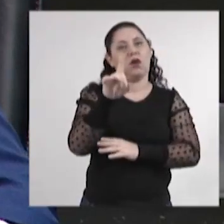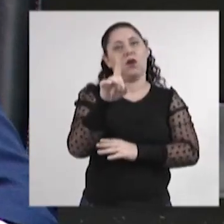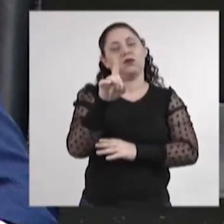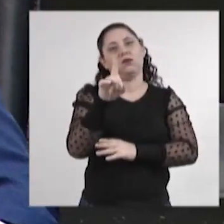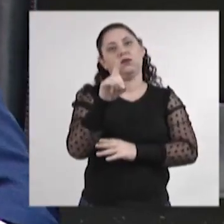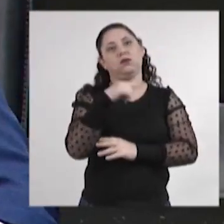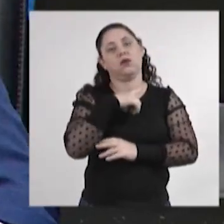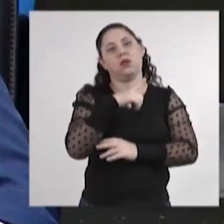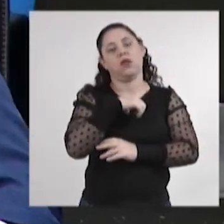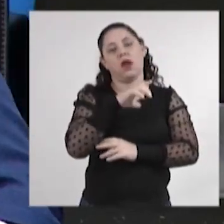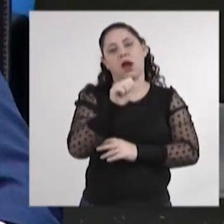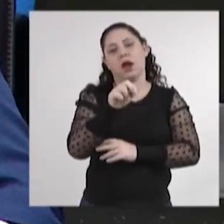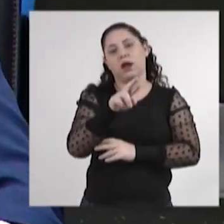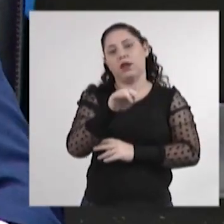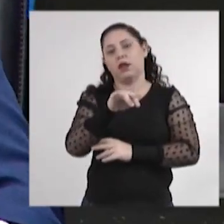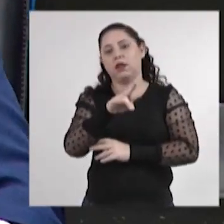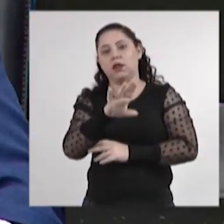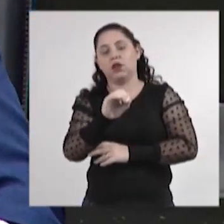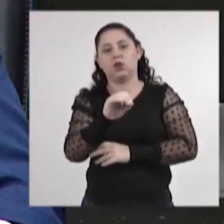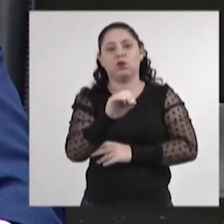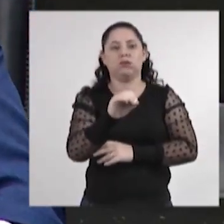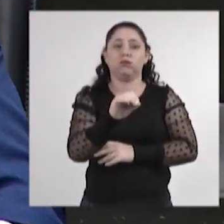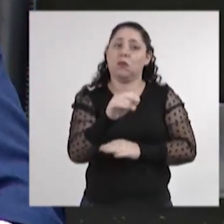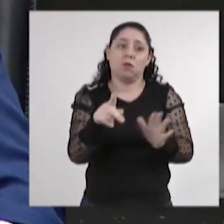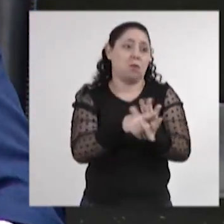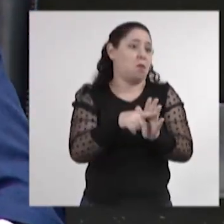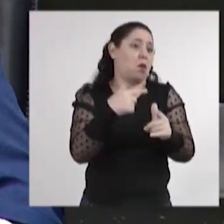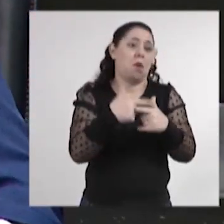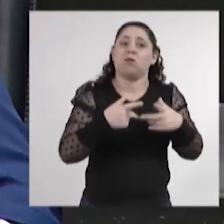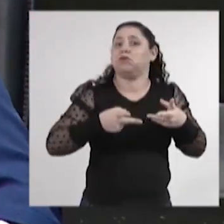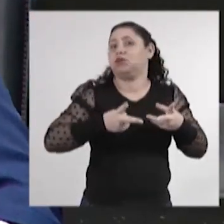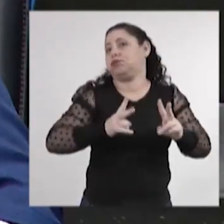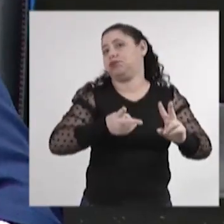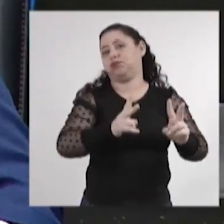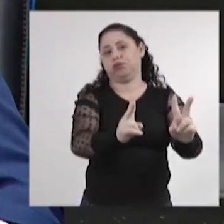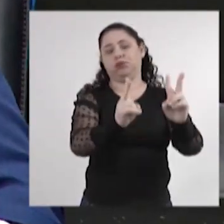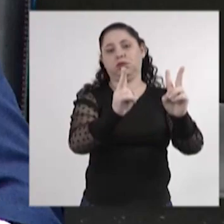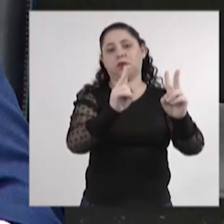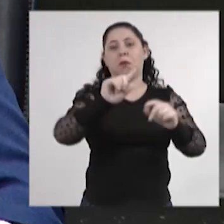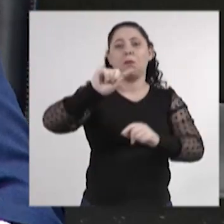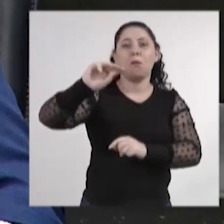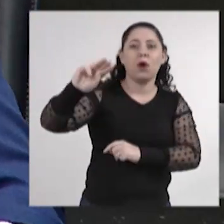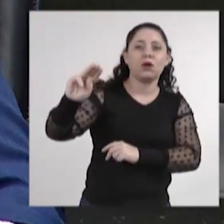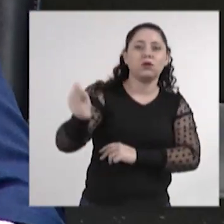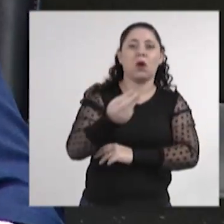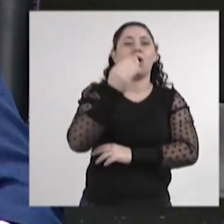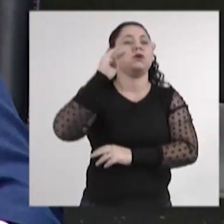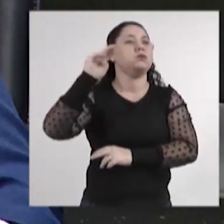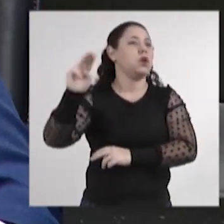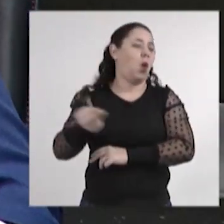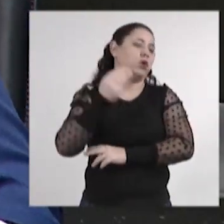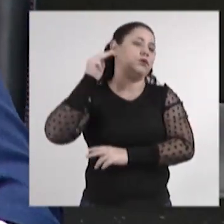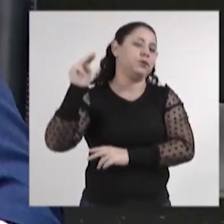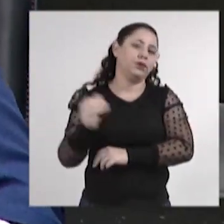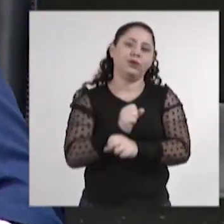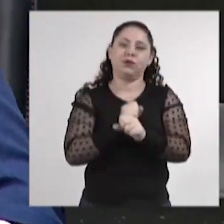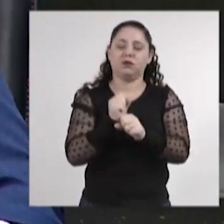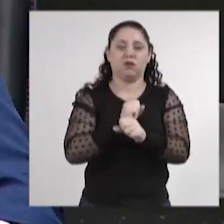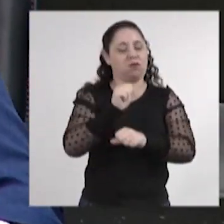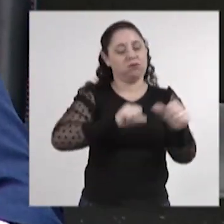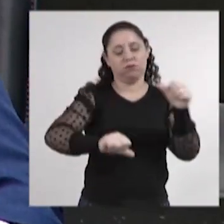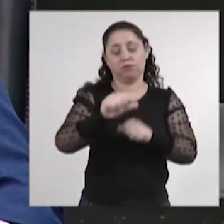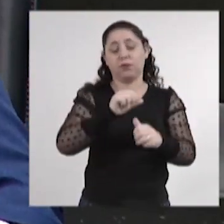ali que é arenito, argilito, vai ser pelos próximos milhões de anos, não vai